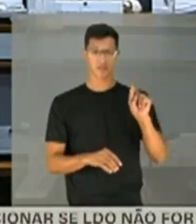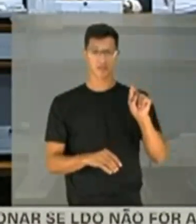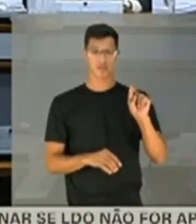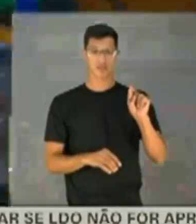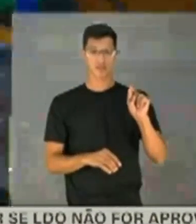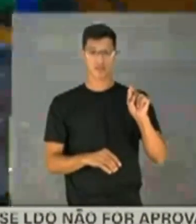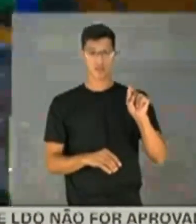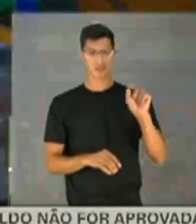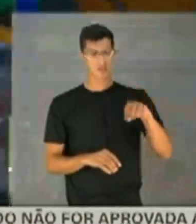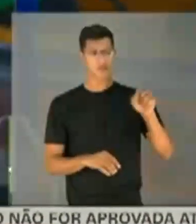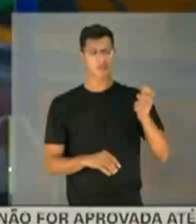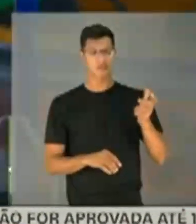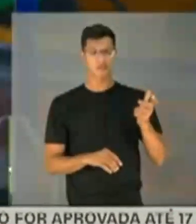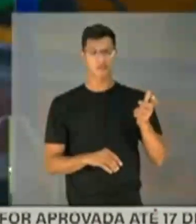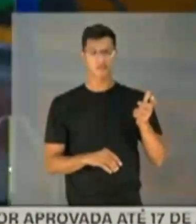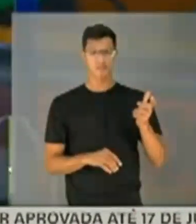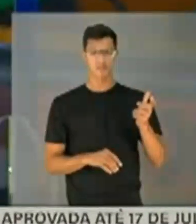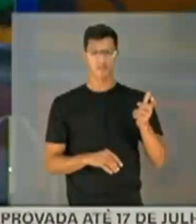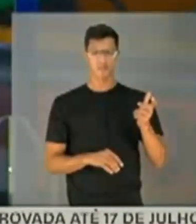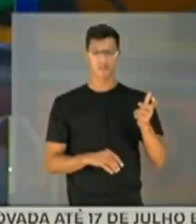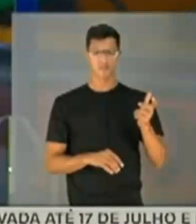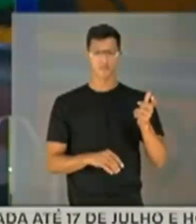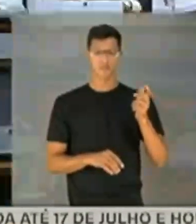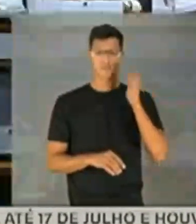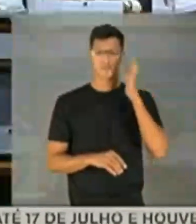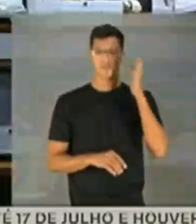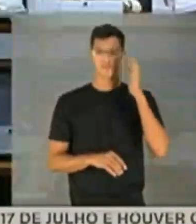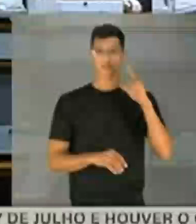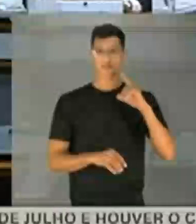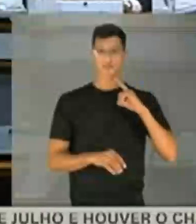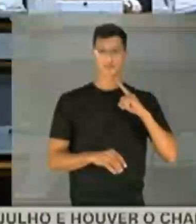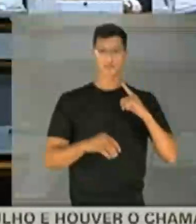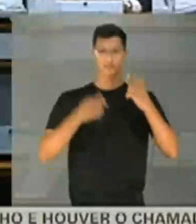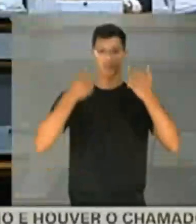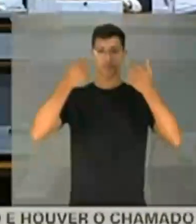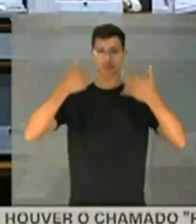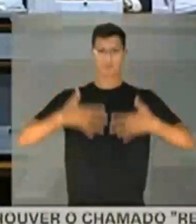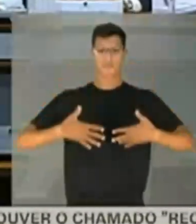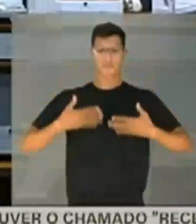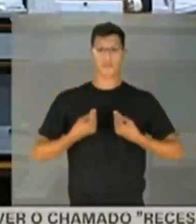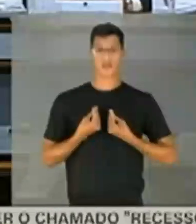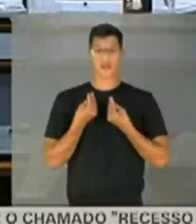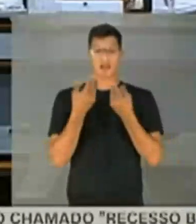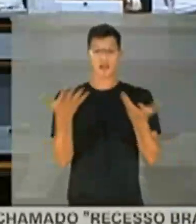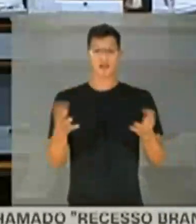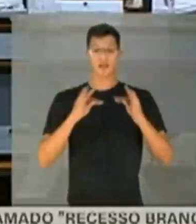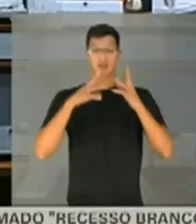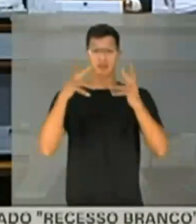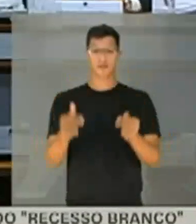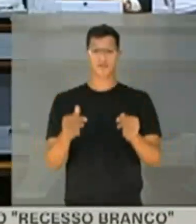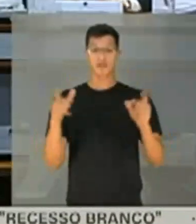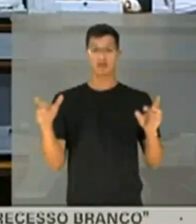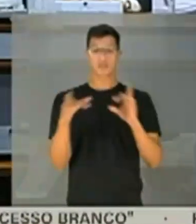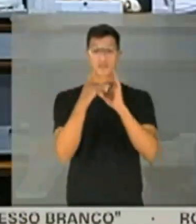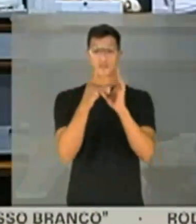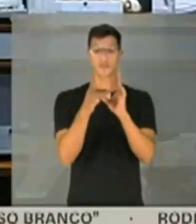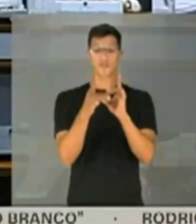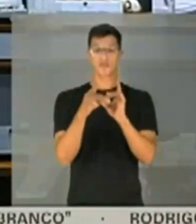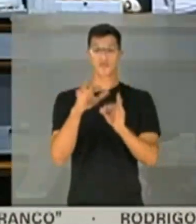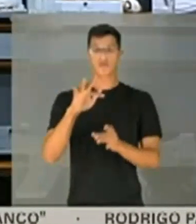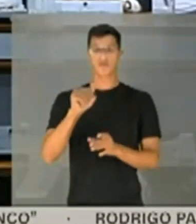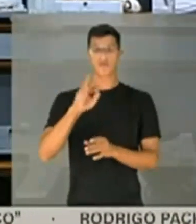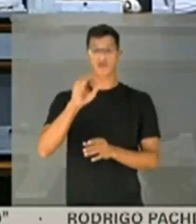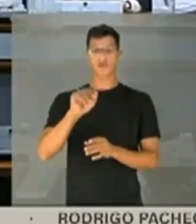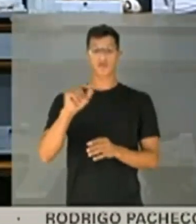Luiz Miranda? Sim. Deputado, imagino que tem algumas explicações a dar diante de toda essa conexão, de todos esses fatos